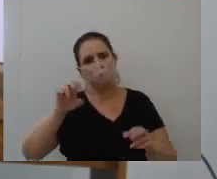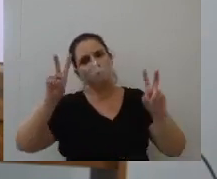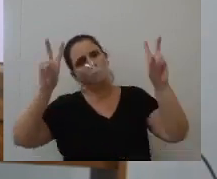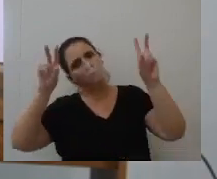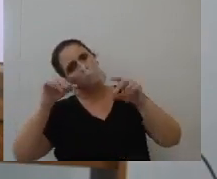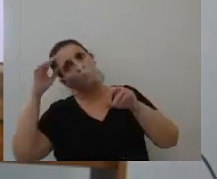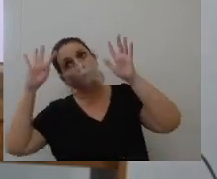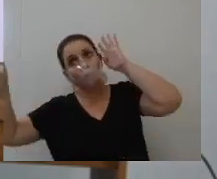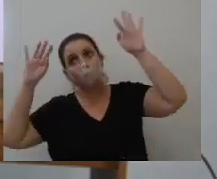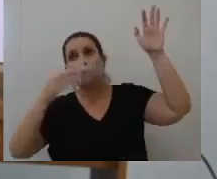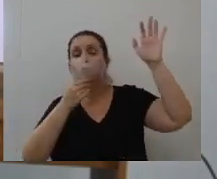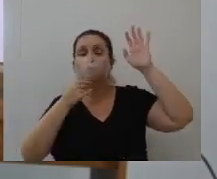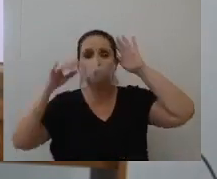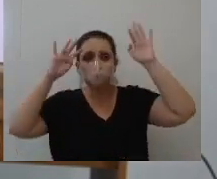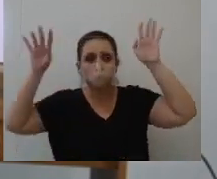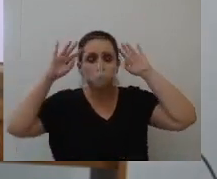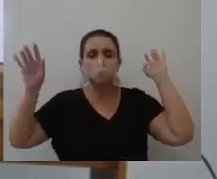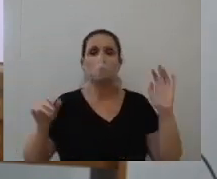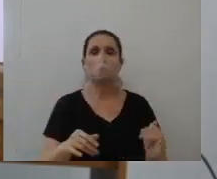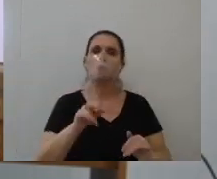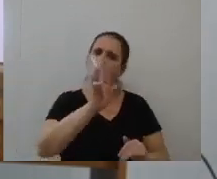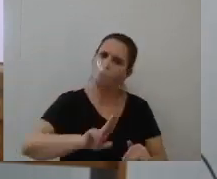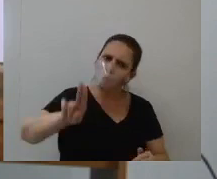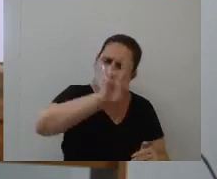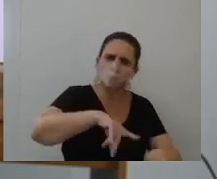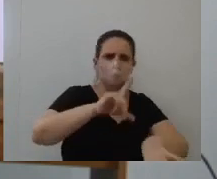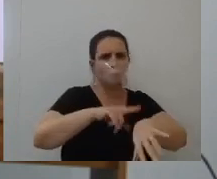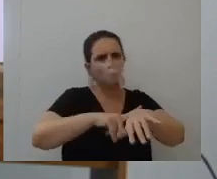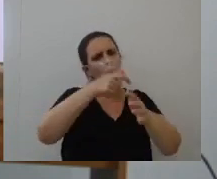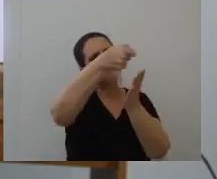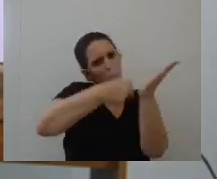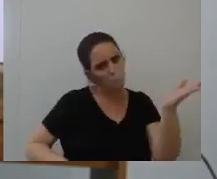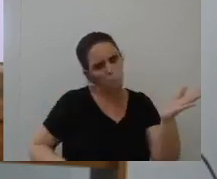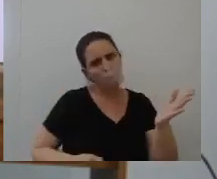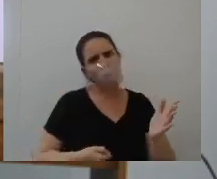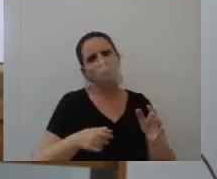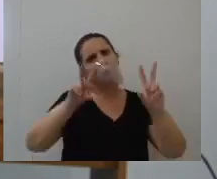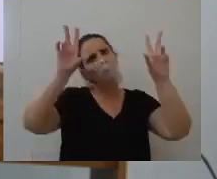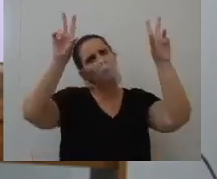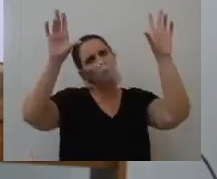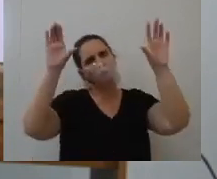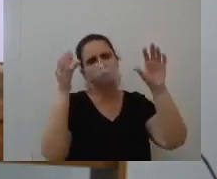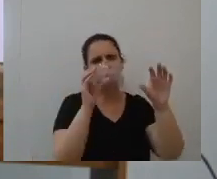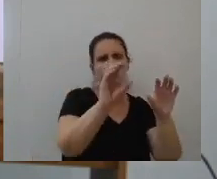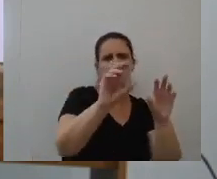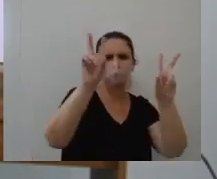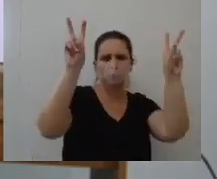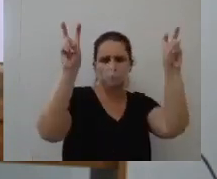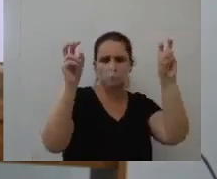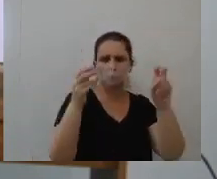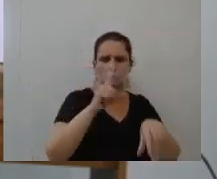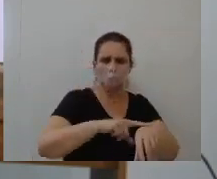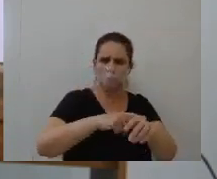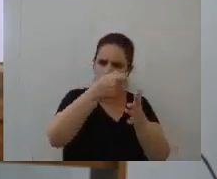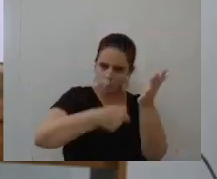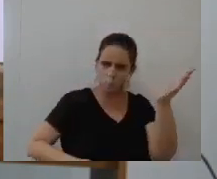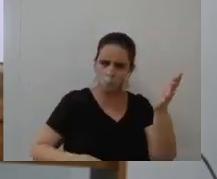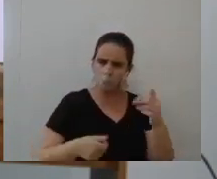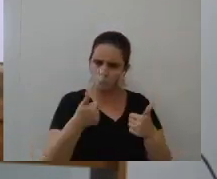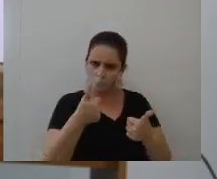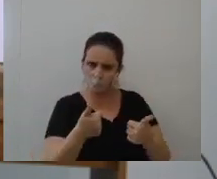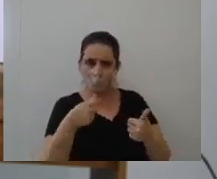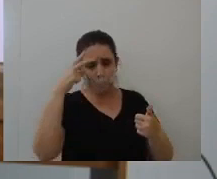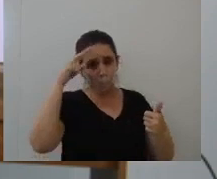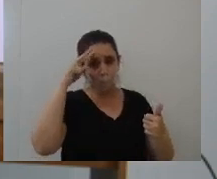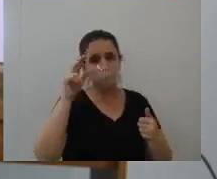filósofo Aristóteles, isso a gente utiliza na hora de fazer uma citação na hora da redação, beleza? Lembrando que